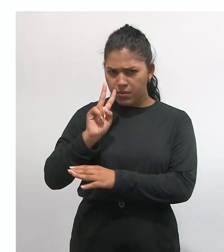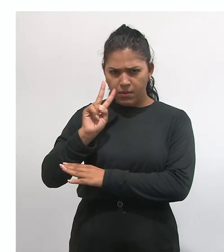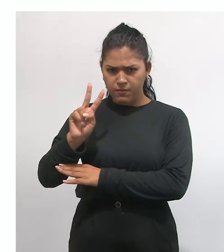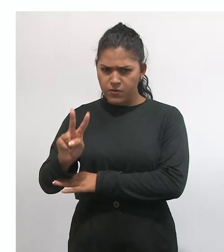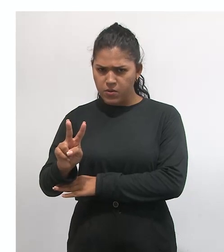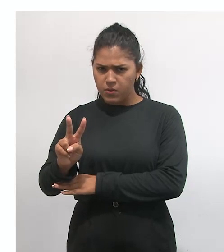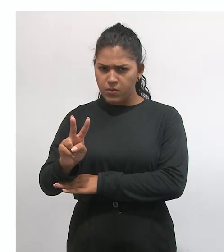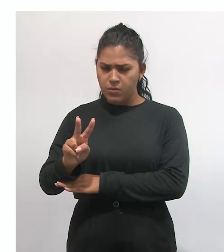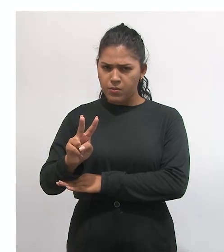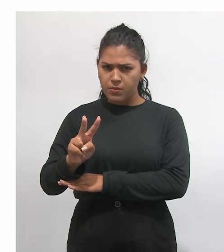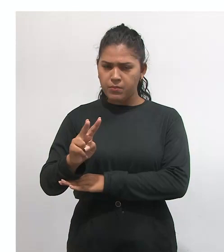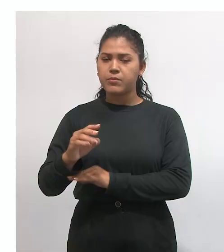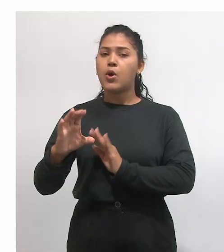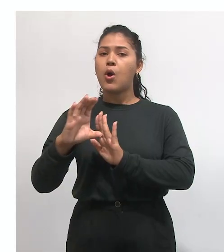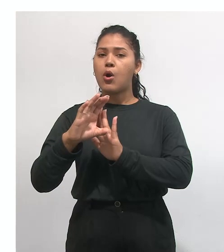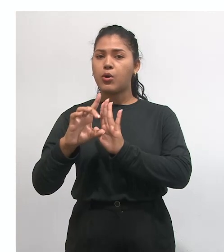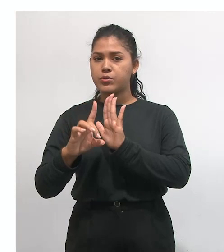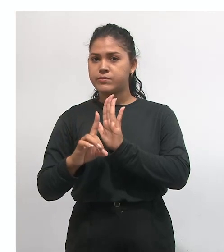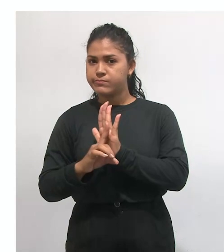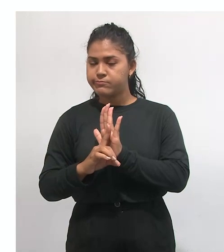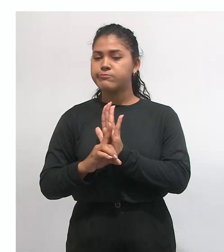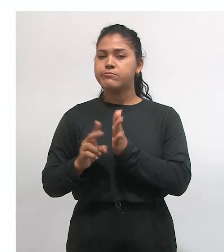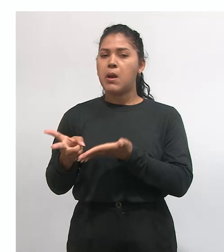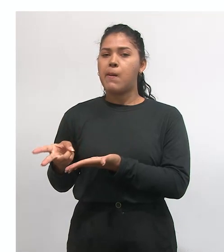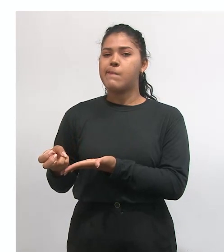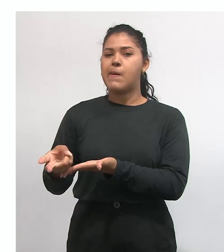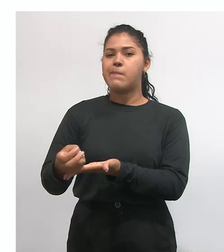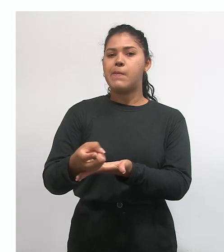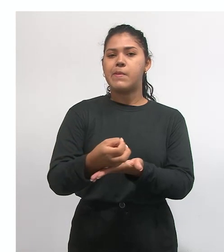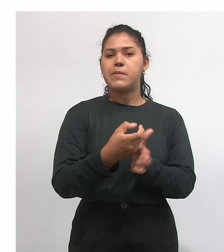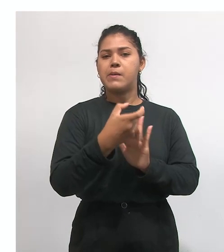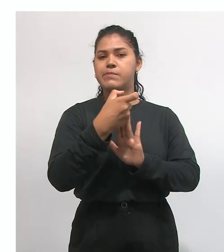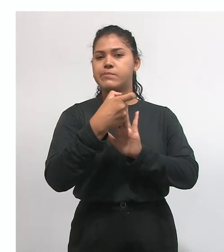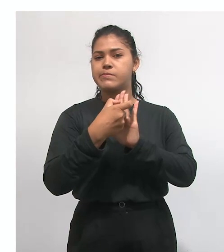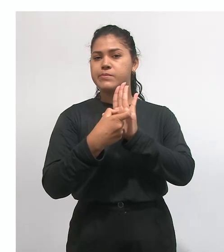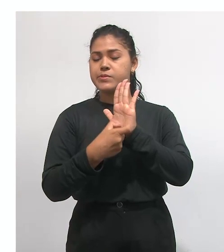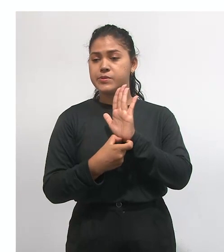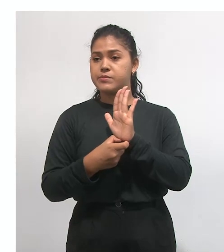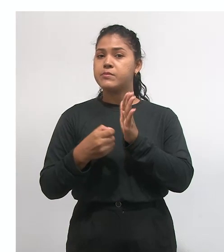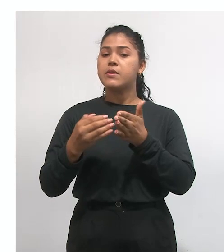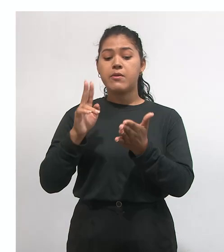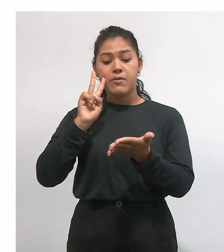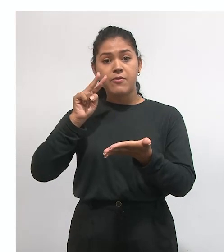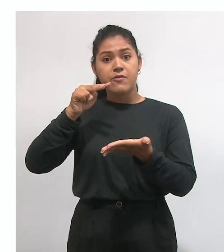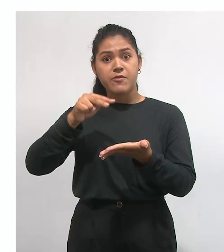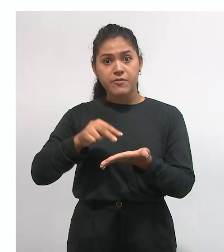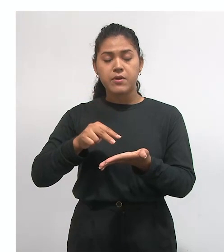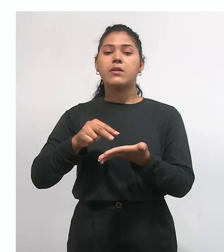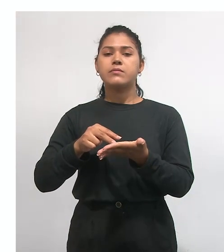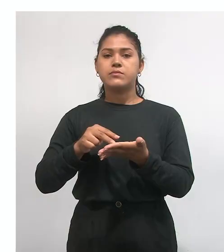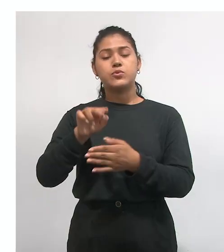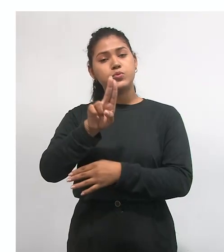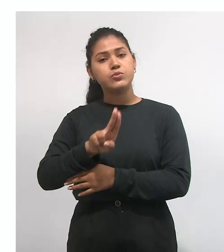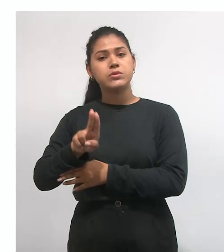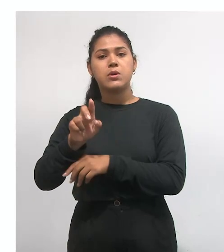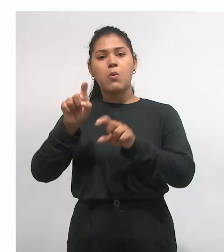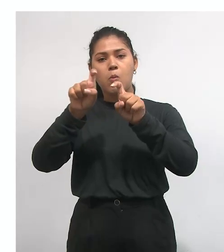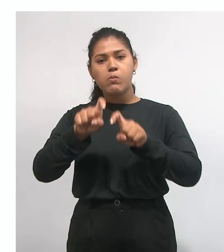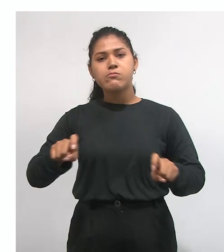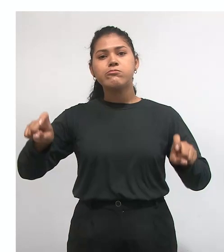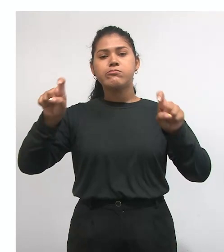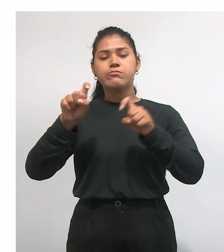lado, acompanhando? Isso mesmo. Coloque aí o seu Código Tributário Nacional, abre ele aí numa aba no seu